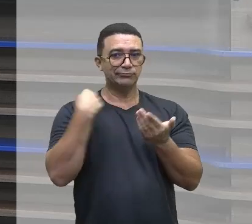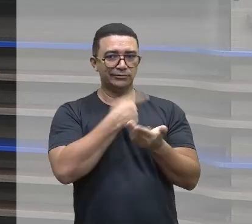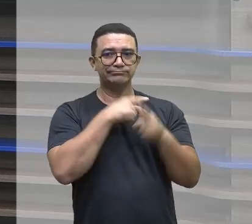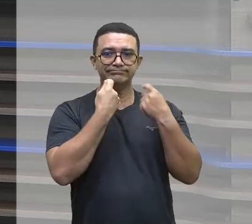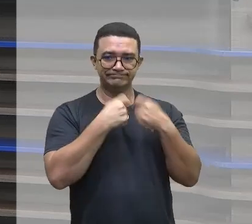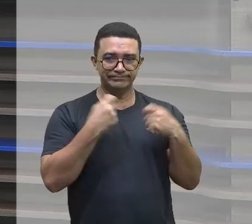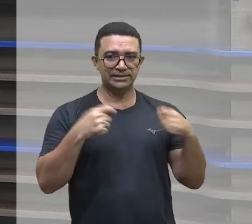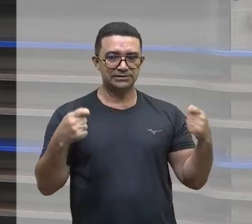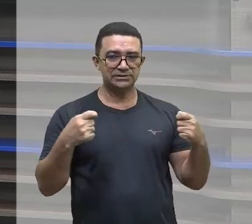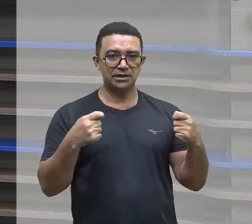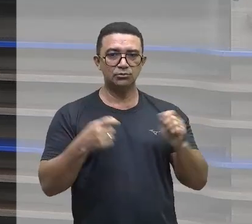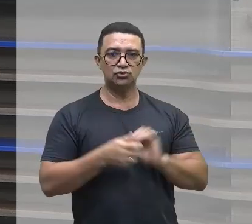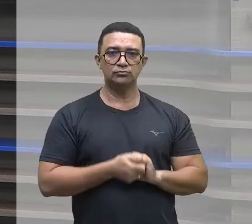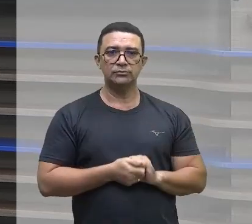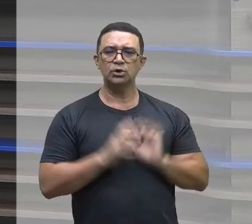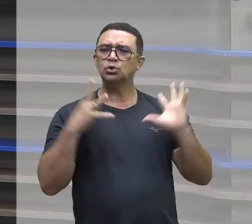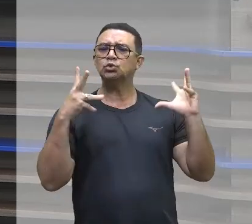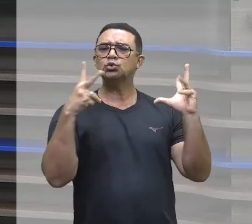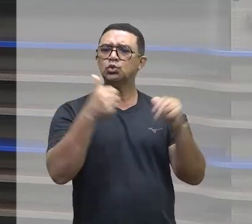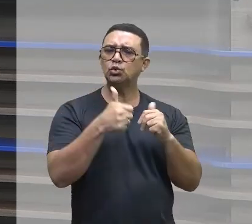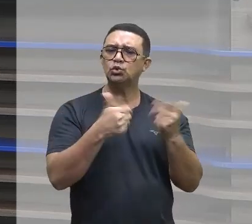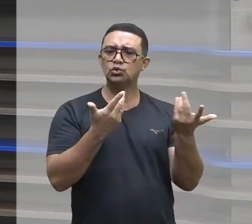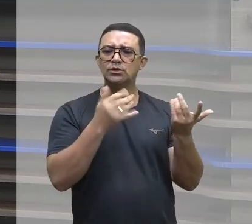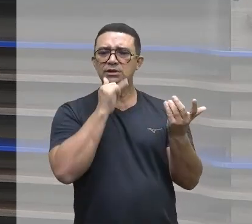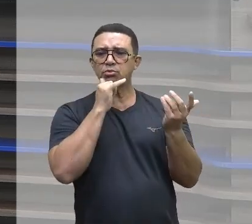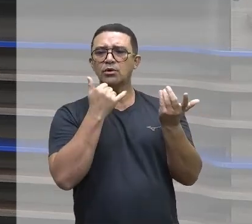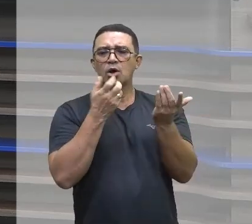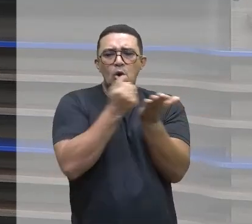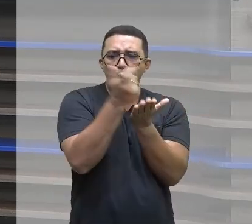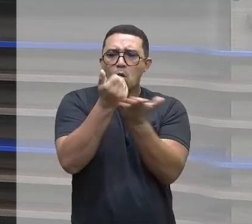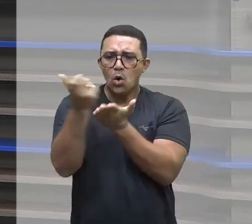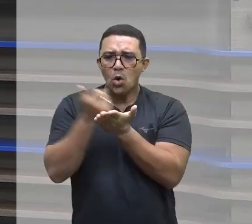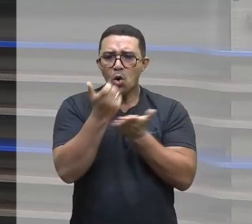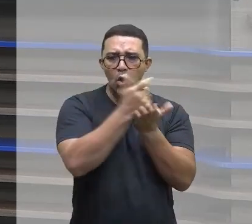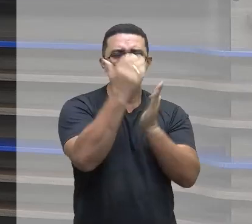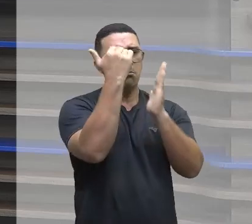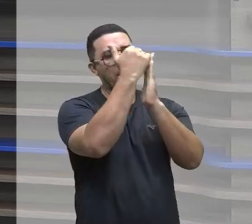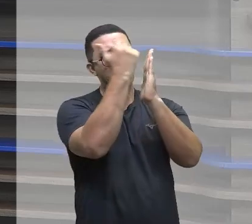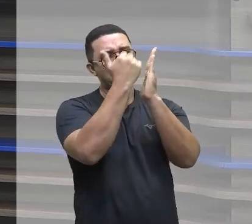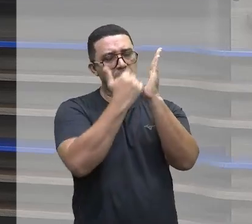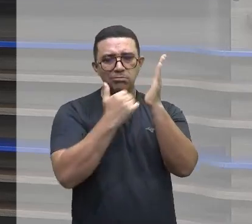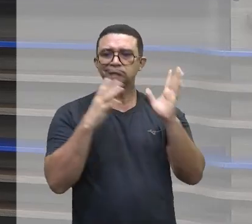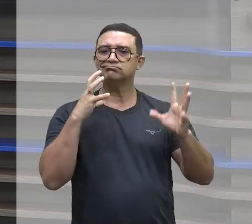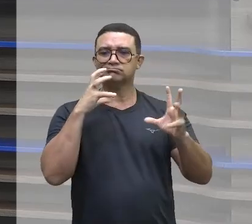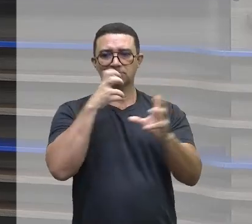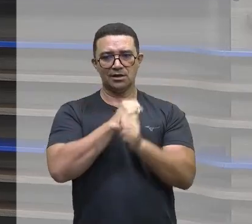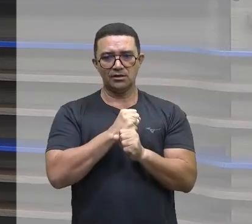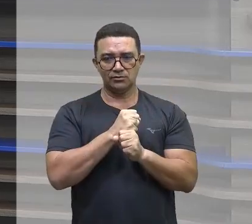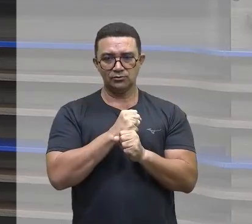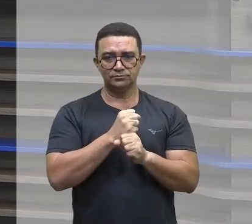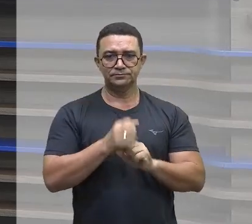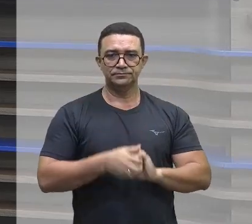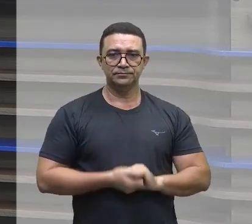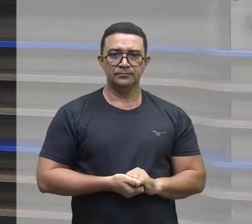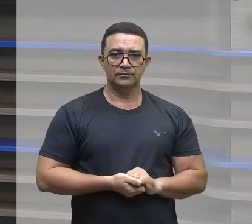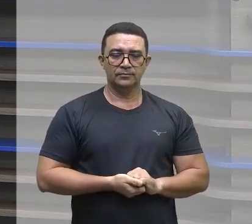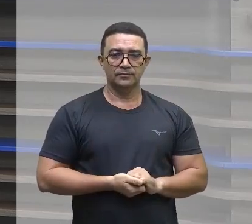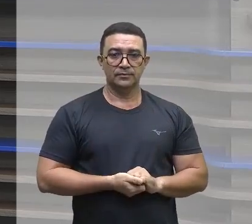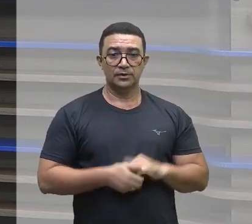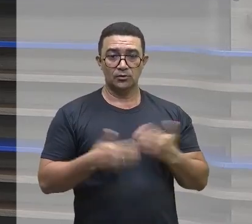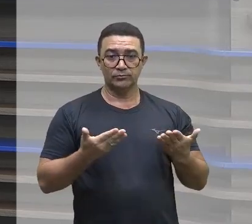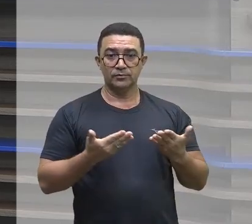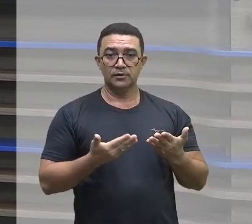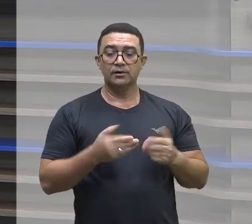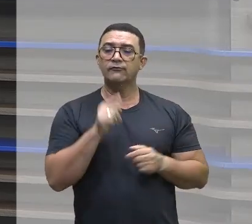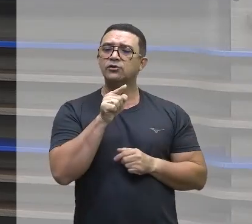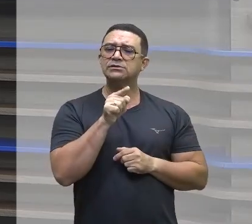precisa juntar, né, todas essas informações, fazer esse cálculo a respeito dessas dívidas. Geralmente, você